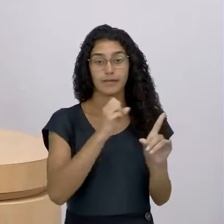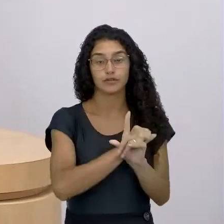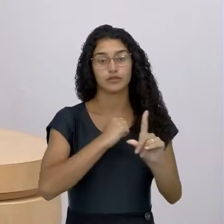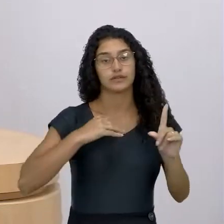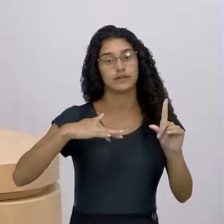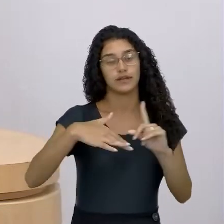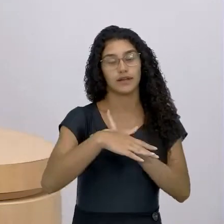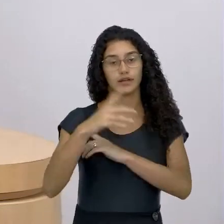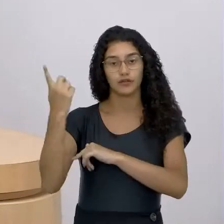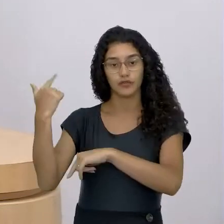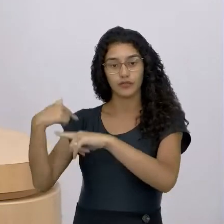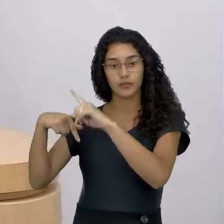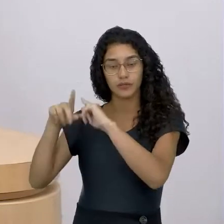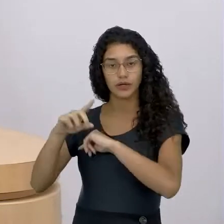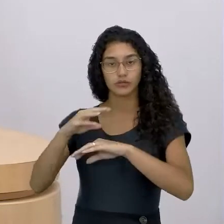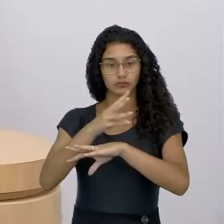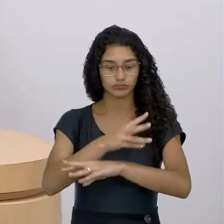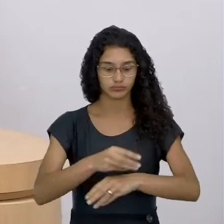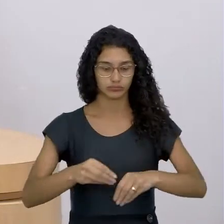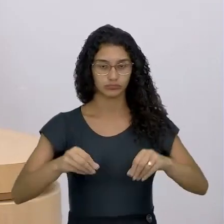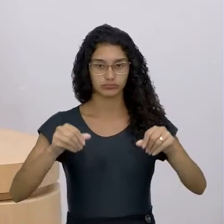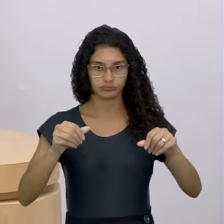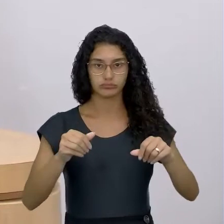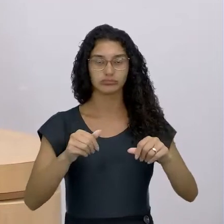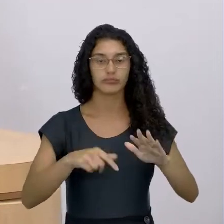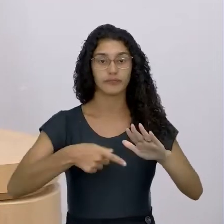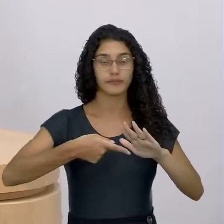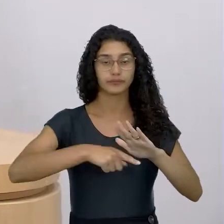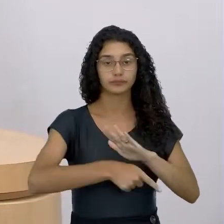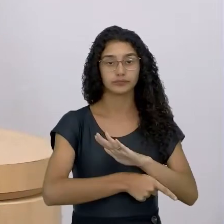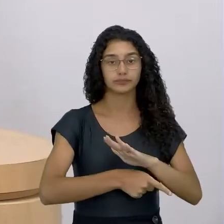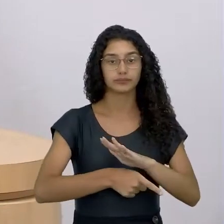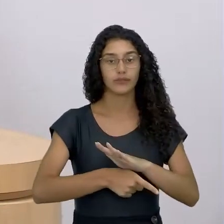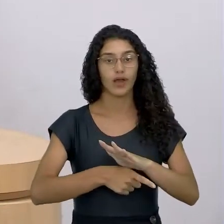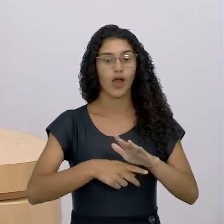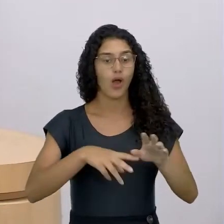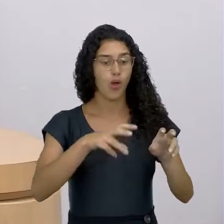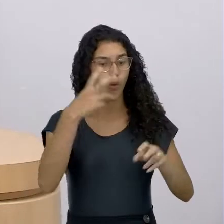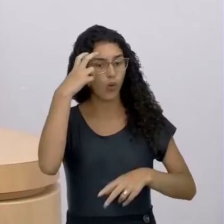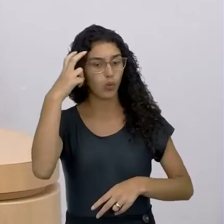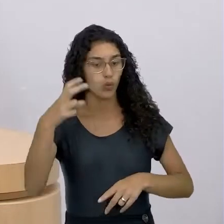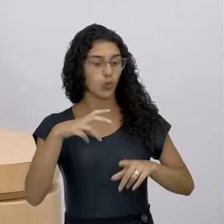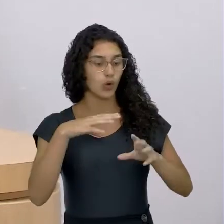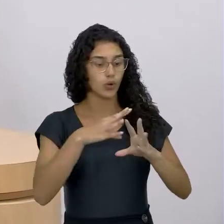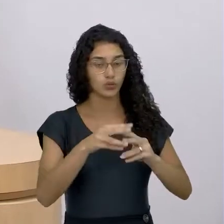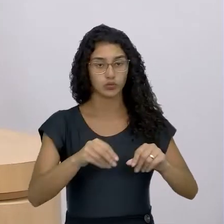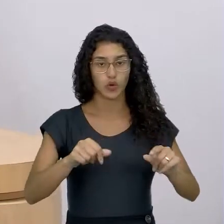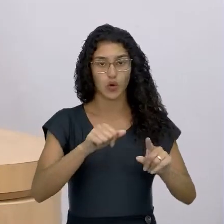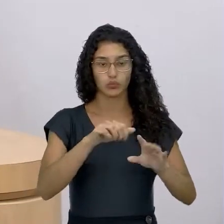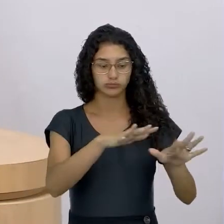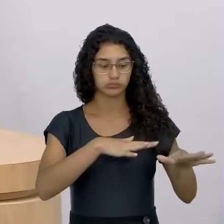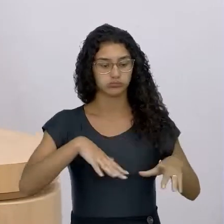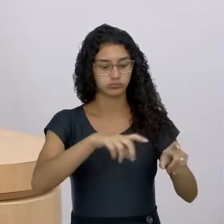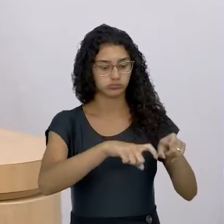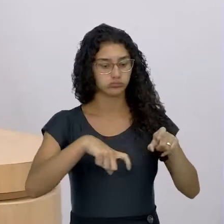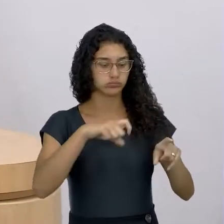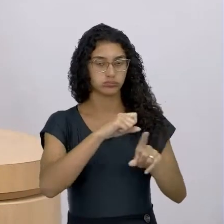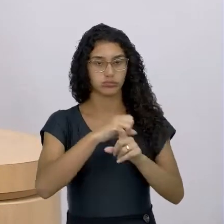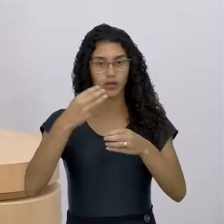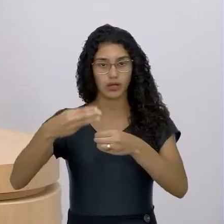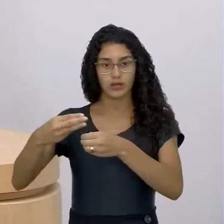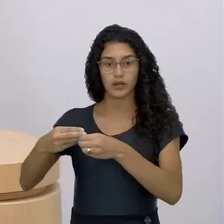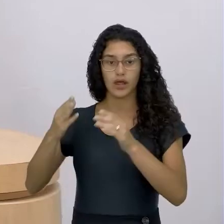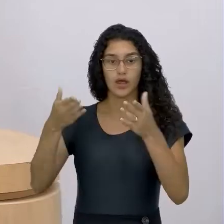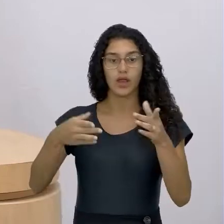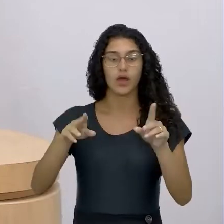de Desenvolvimento Territorial, do aprofundamento à cultura do solo do campo à cidade e dessa vez com a